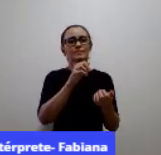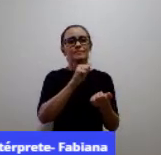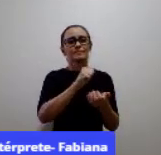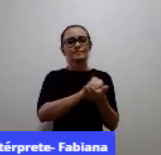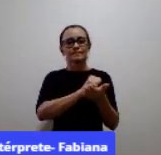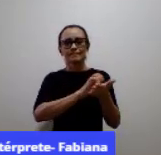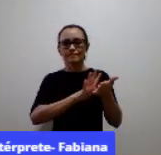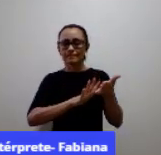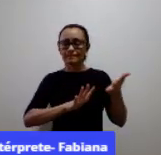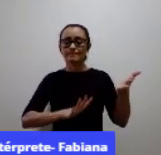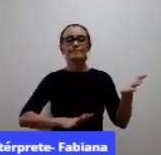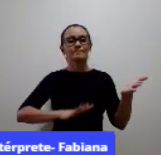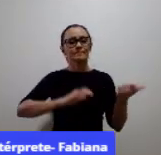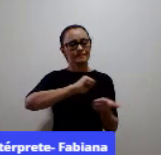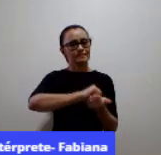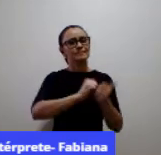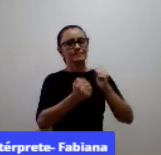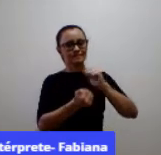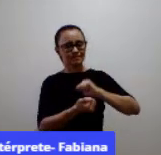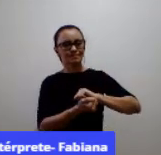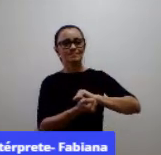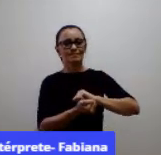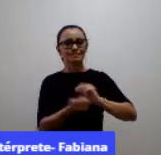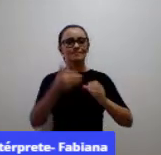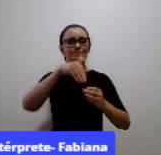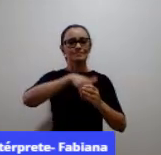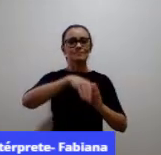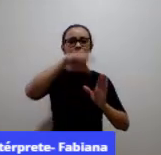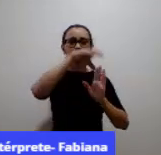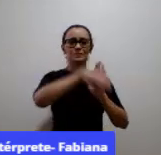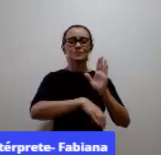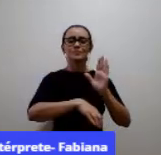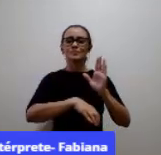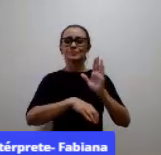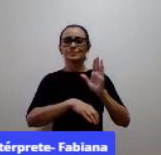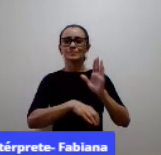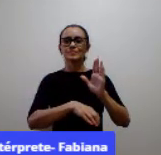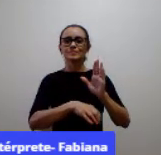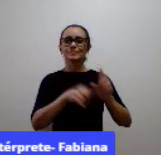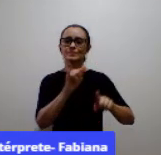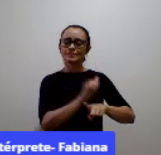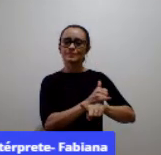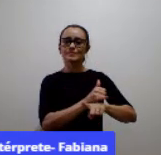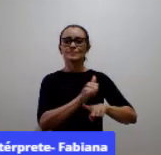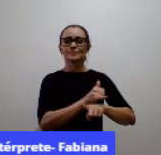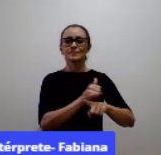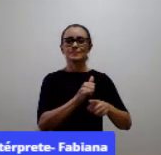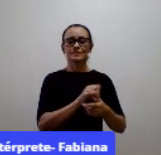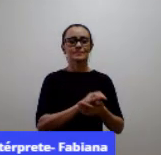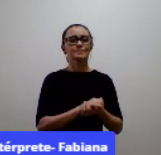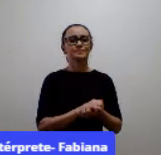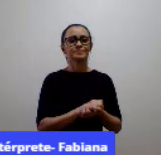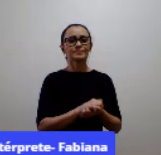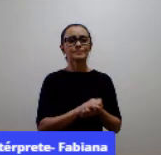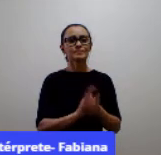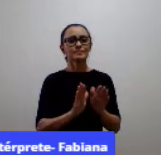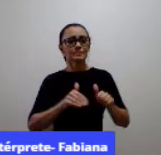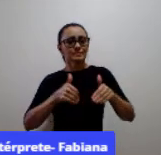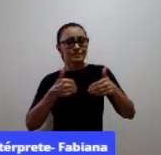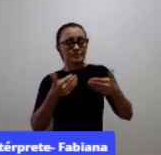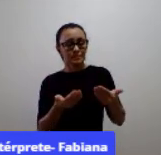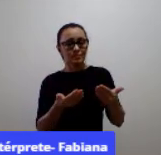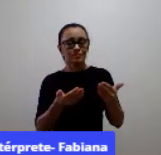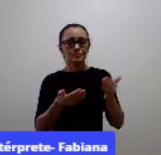atividades, essas adequações curriculares, né? Essas adequações de estratégias curriculares. Então, é nesse